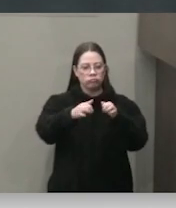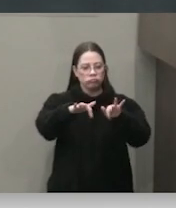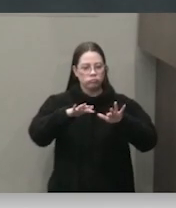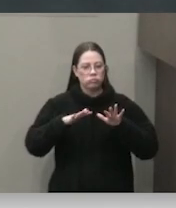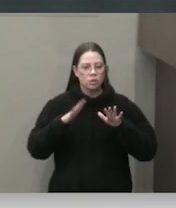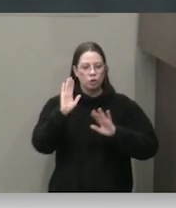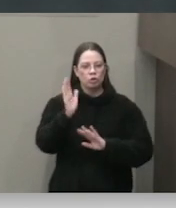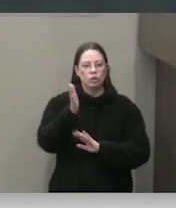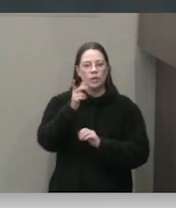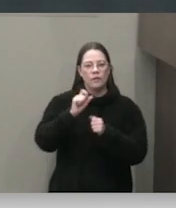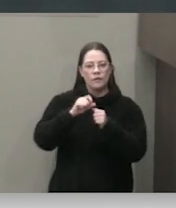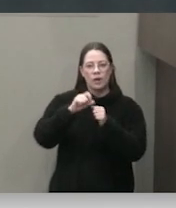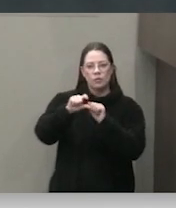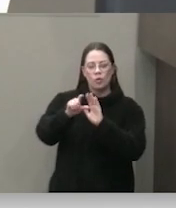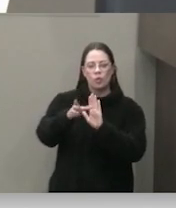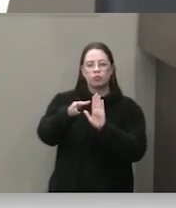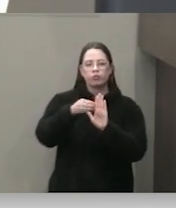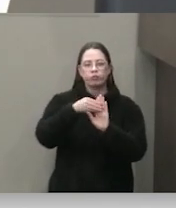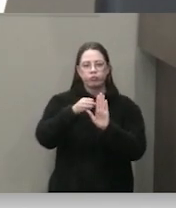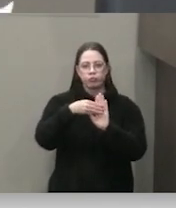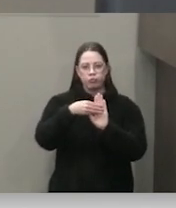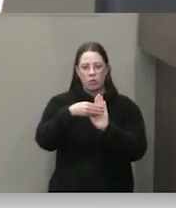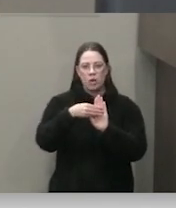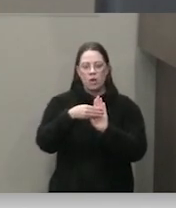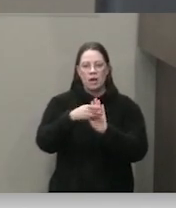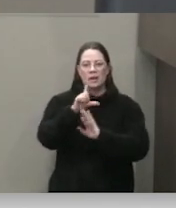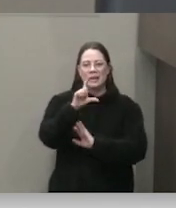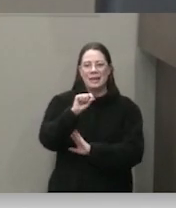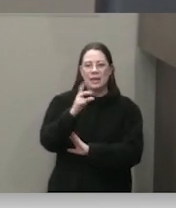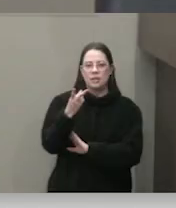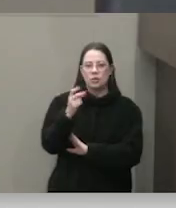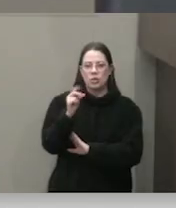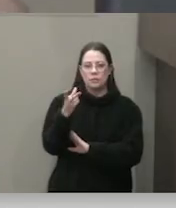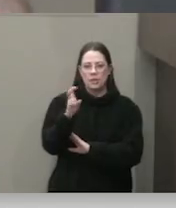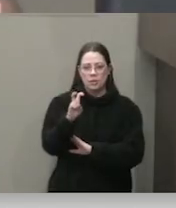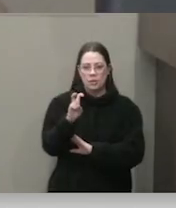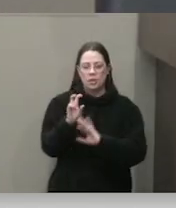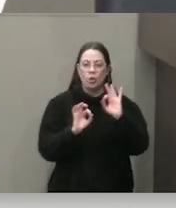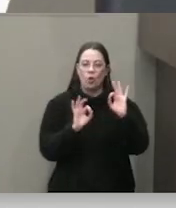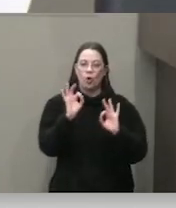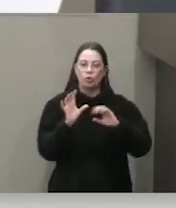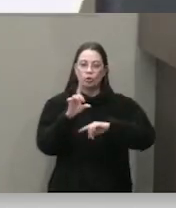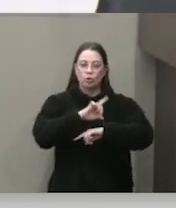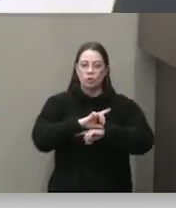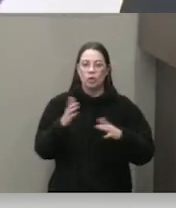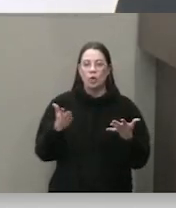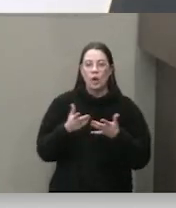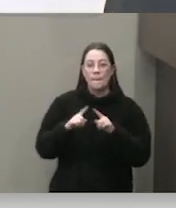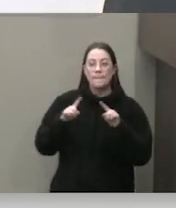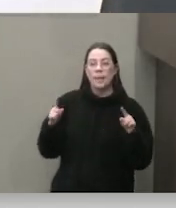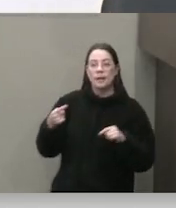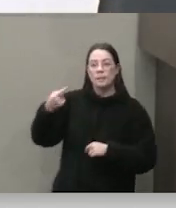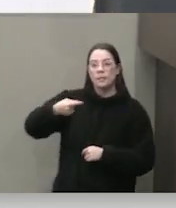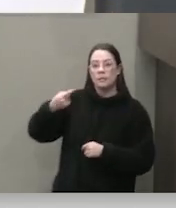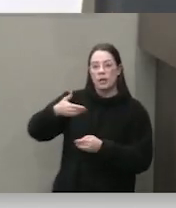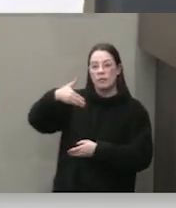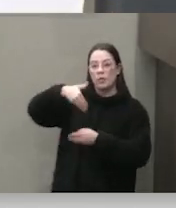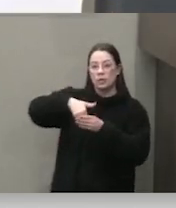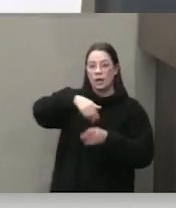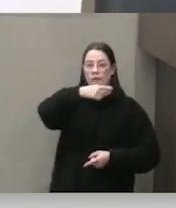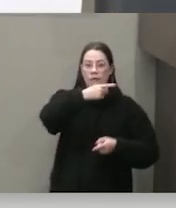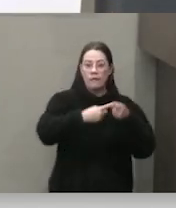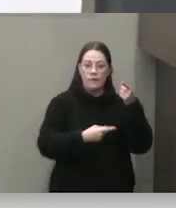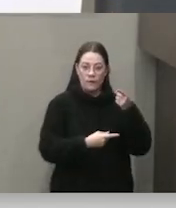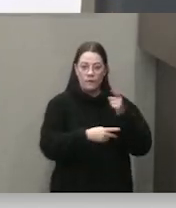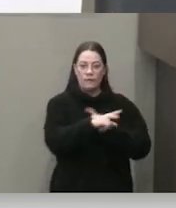desde já faço a inclusão do requerimento número 10 de 2025 na ordem do dia. Mas primeiro temos que votar o veto.